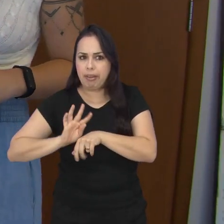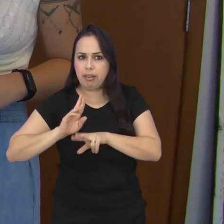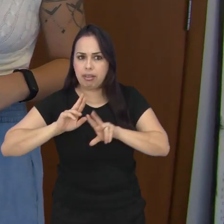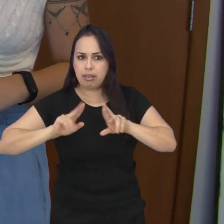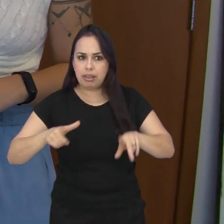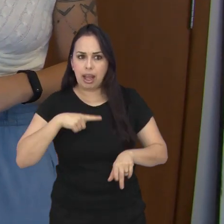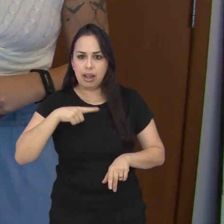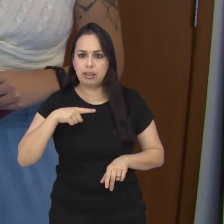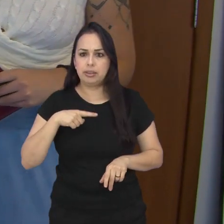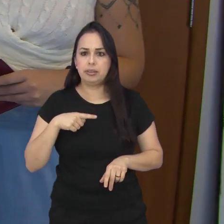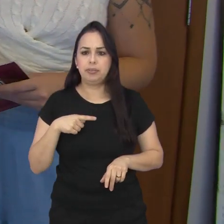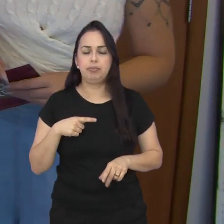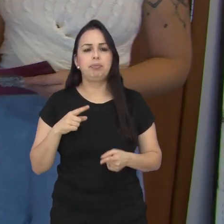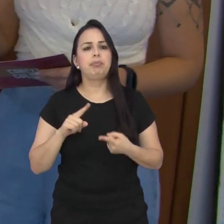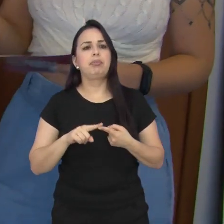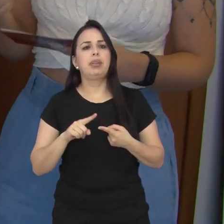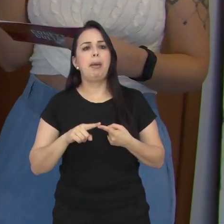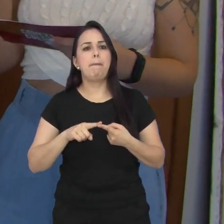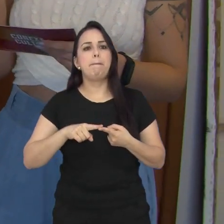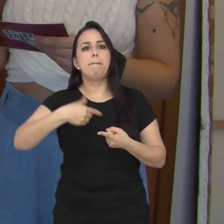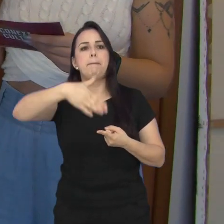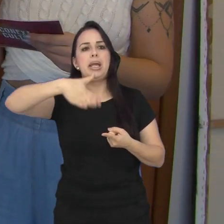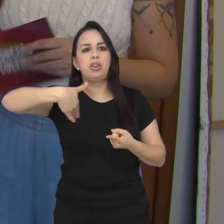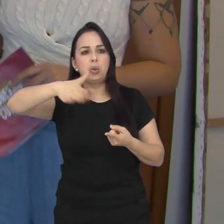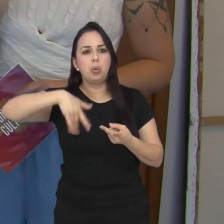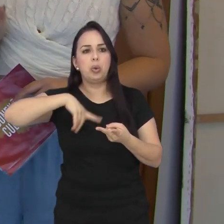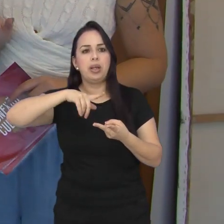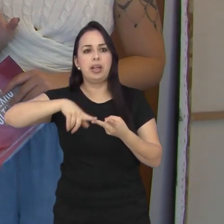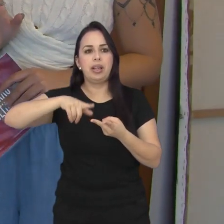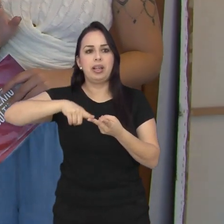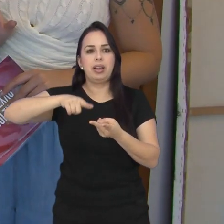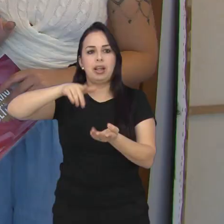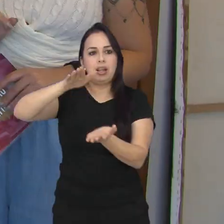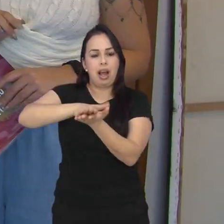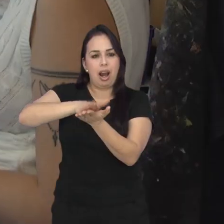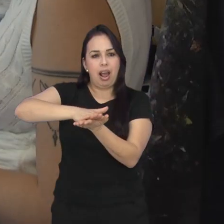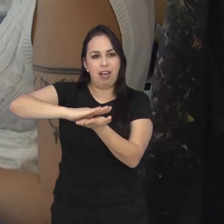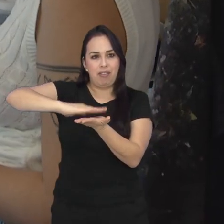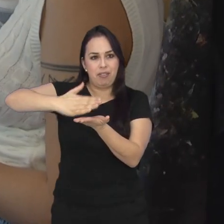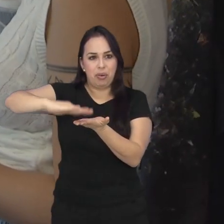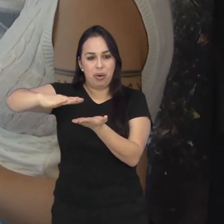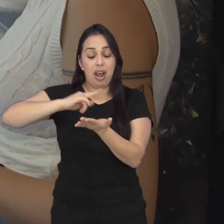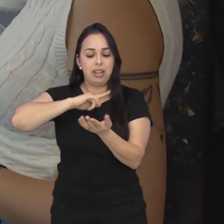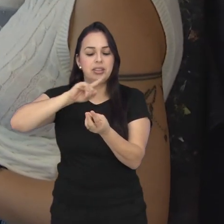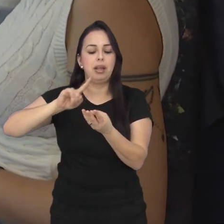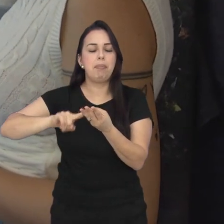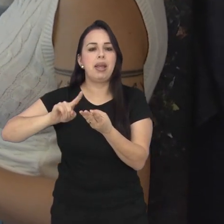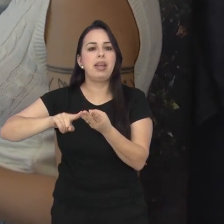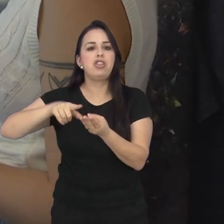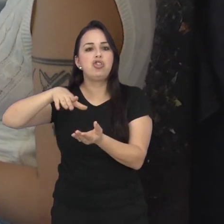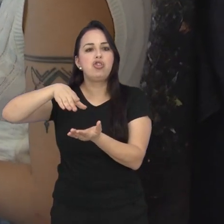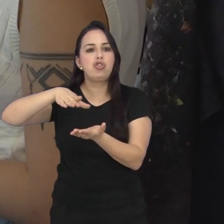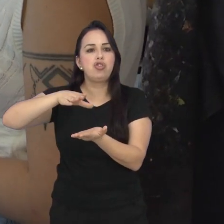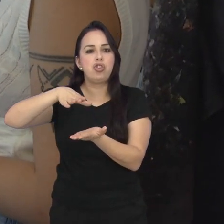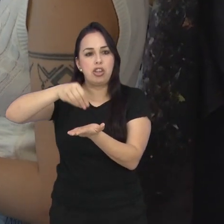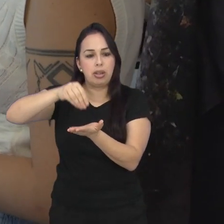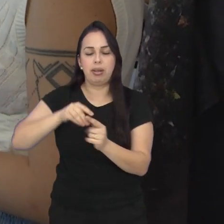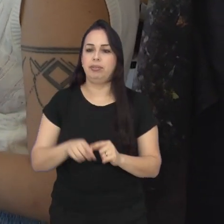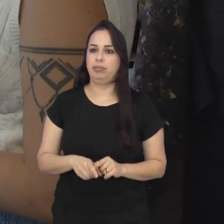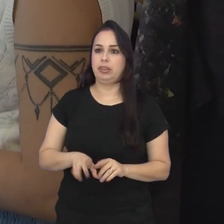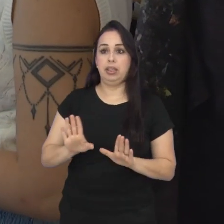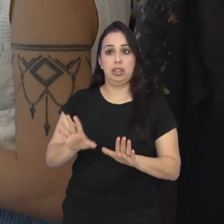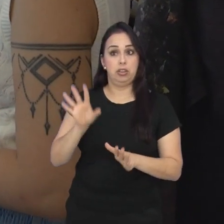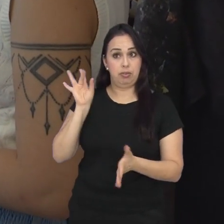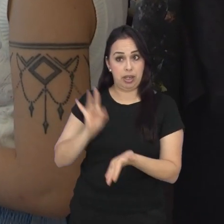com outros, né? Mas é isso, atualmente, pintura, gravura e desenho digital. Atualmente eu trabalho mais com a pintura mesmo,